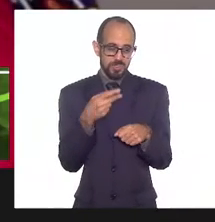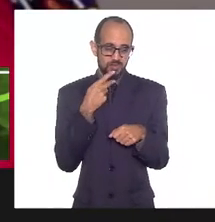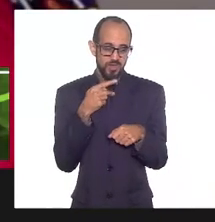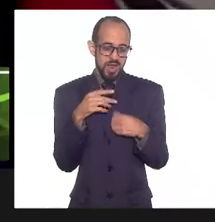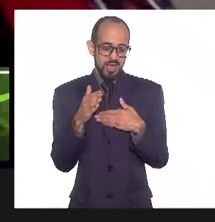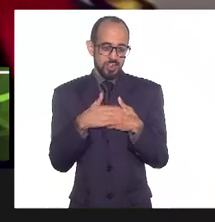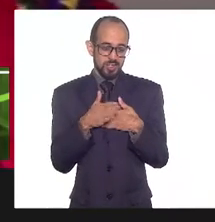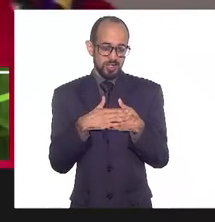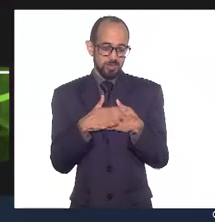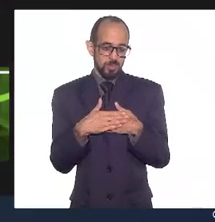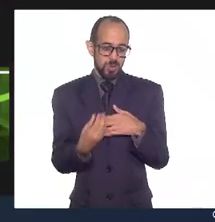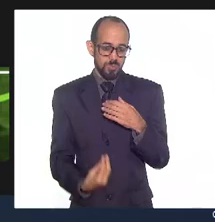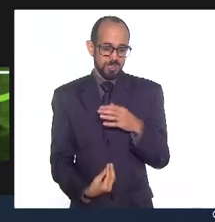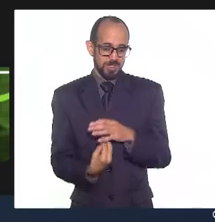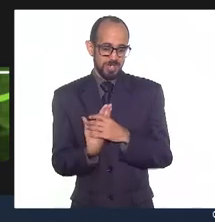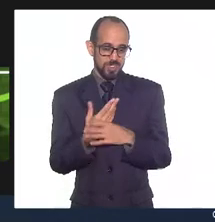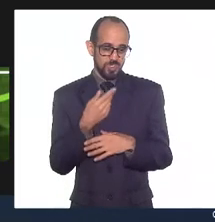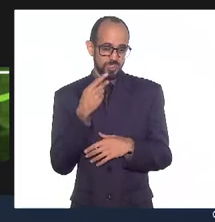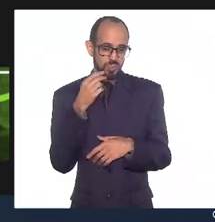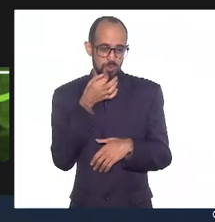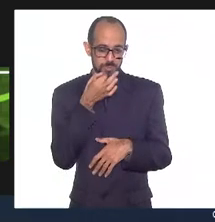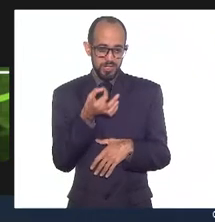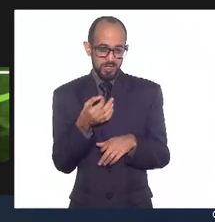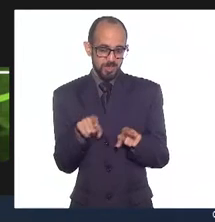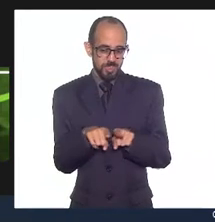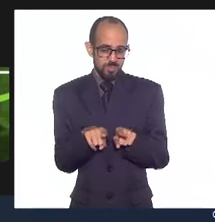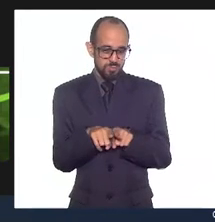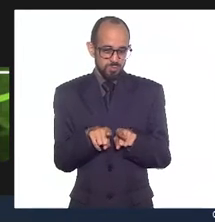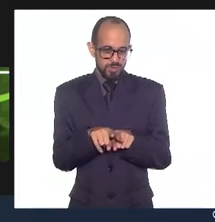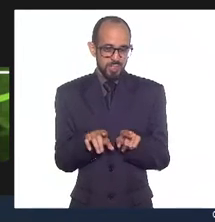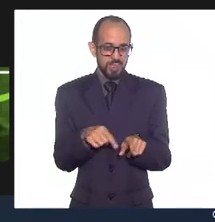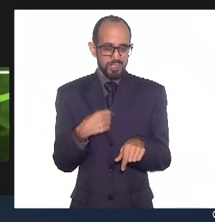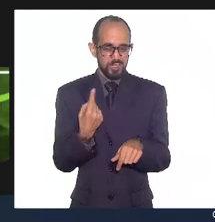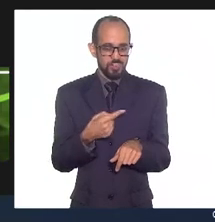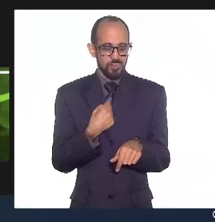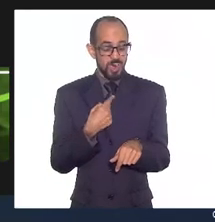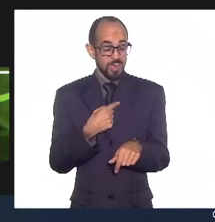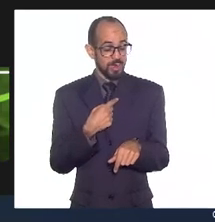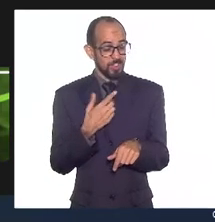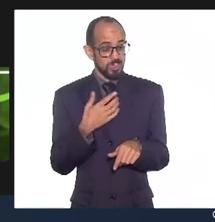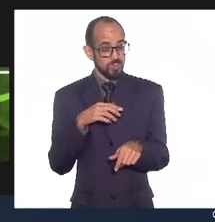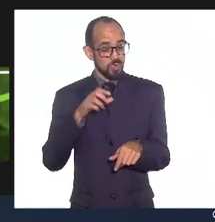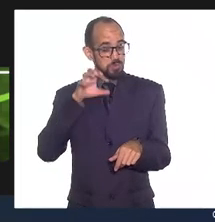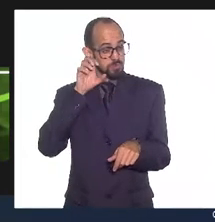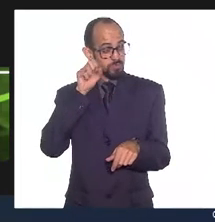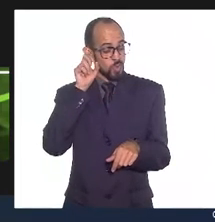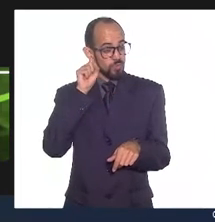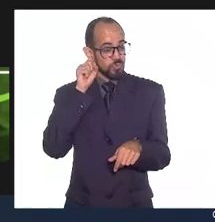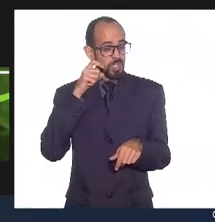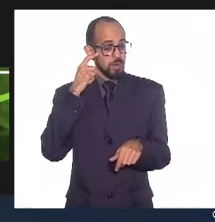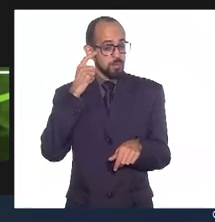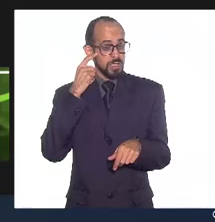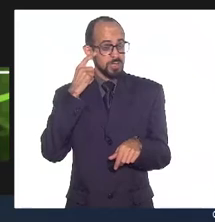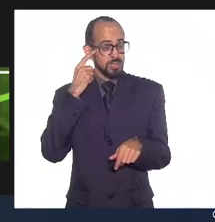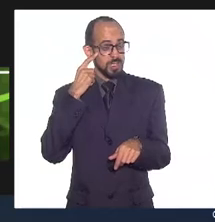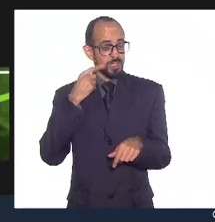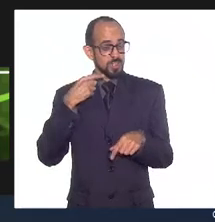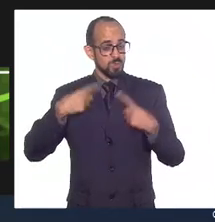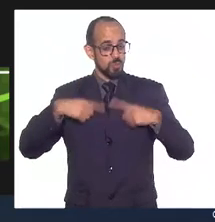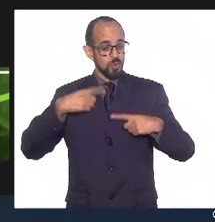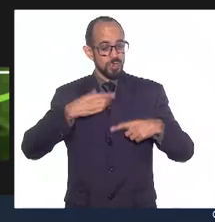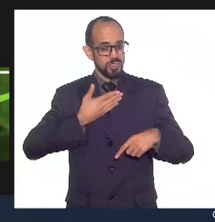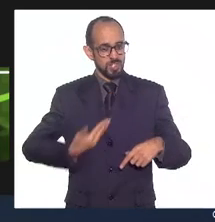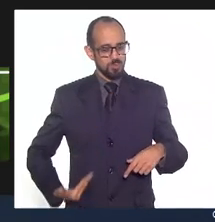próprias formulações dos deputados obviamente a gente vai ouvindo e já vai pensando política pública política pública então